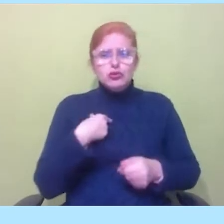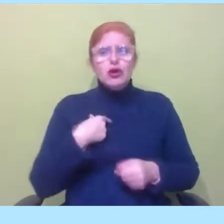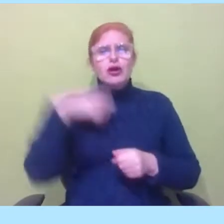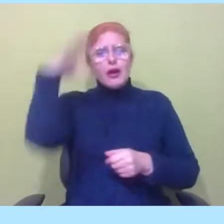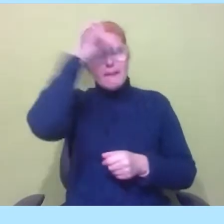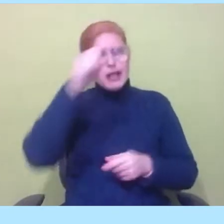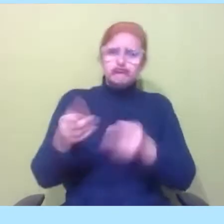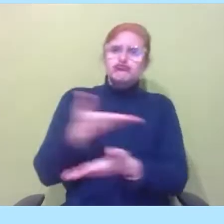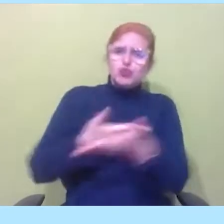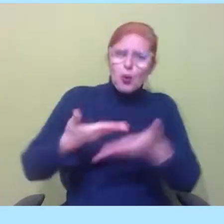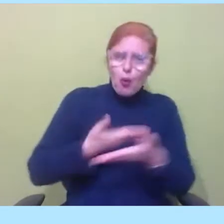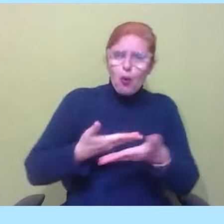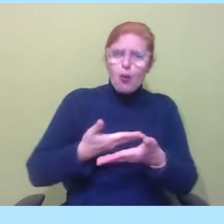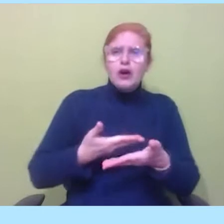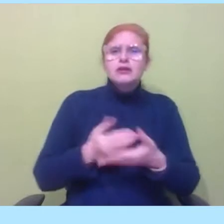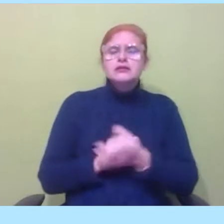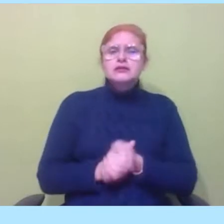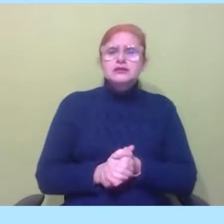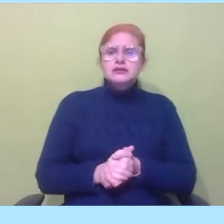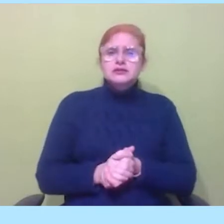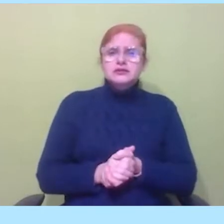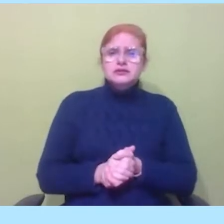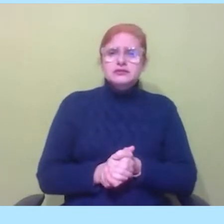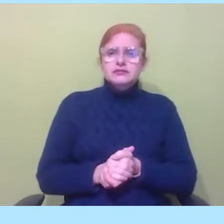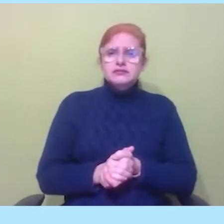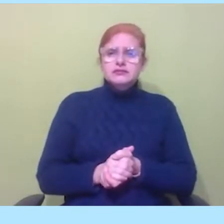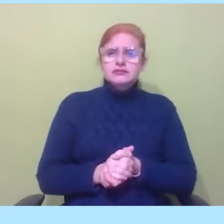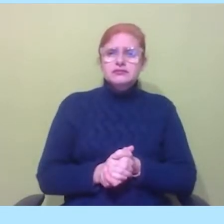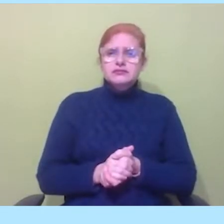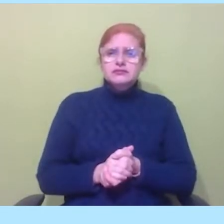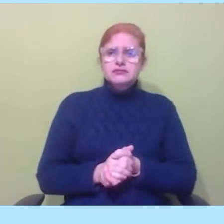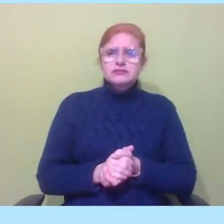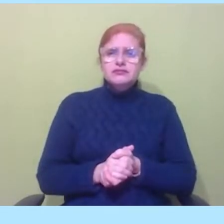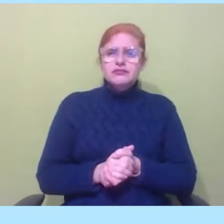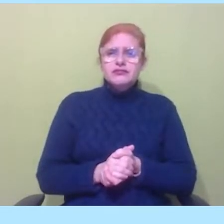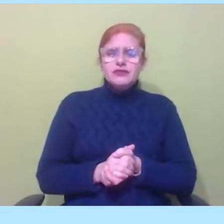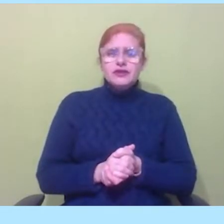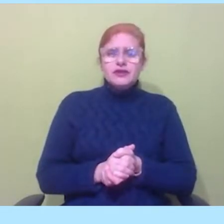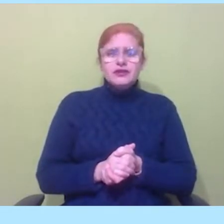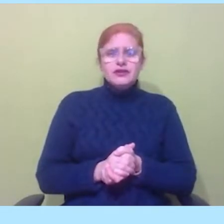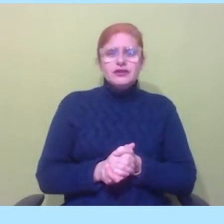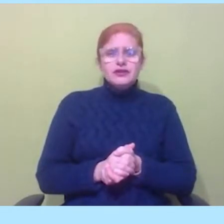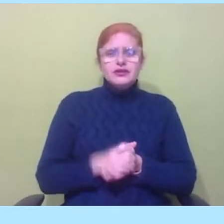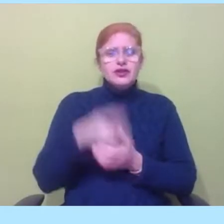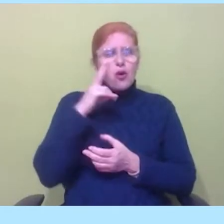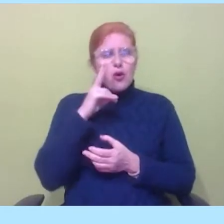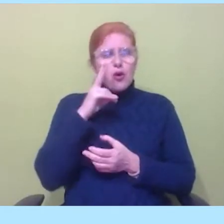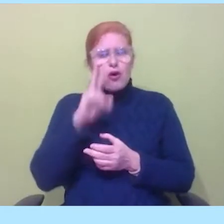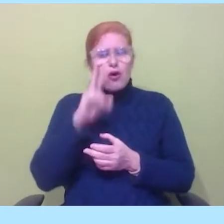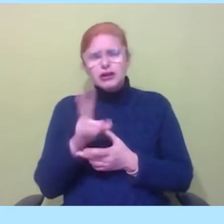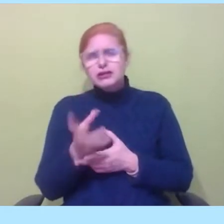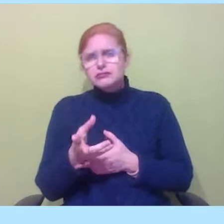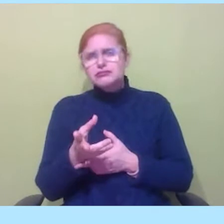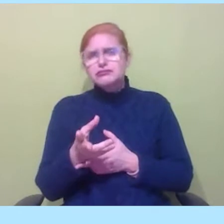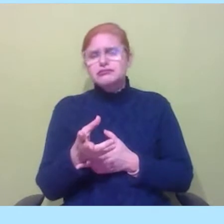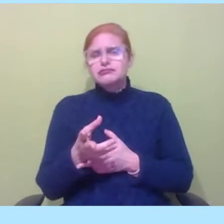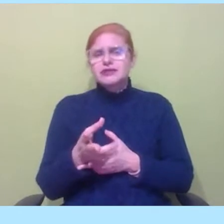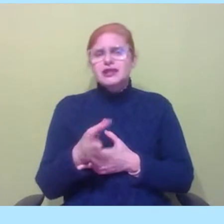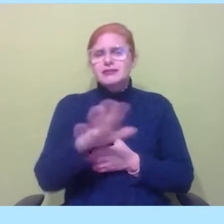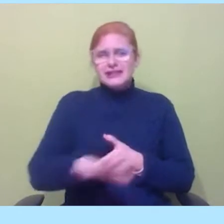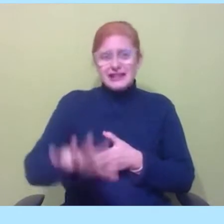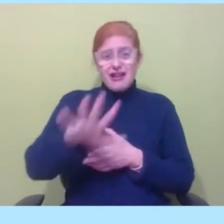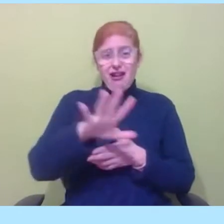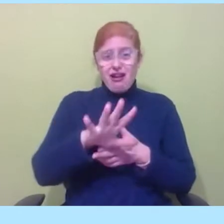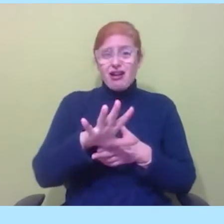E a gente olha para esse lugar, talvez, de como se inserir